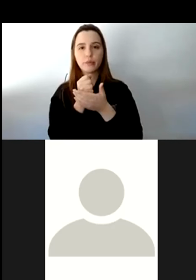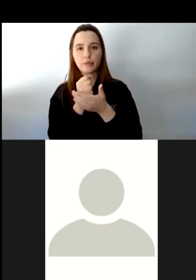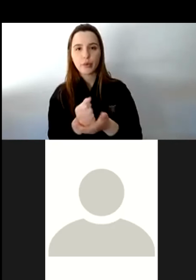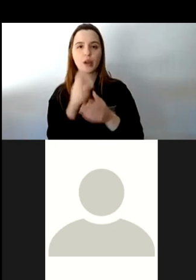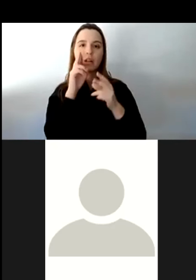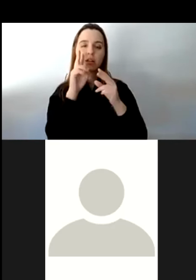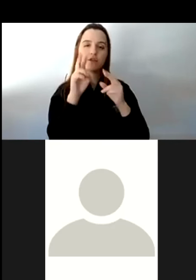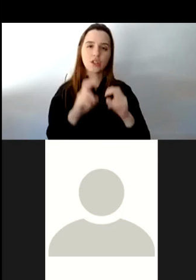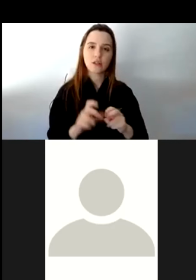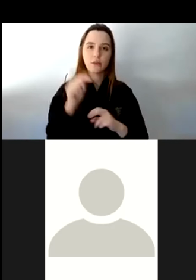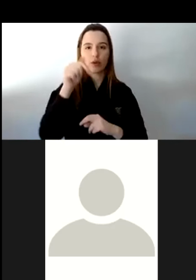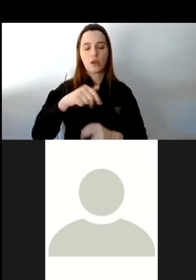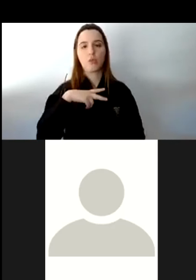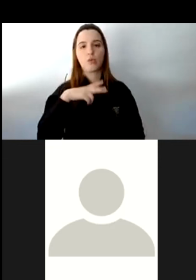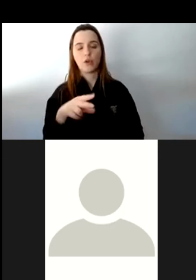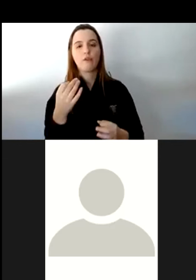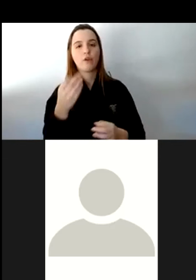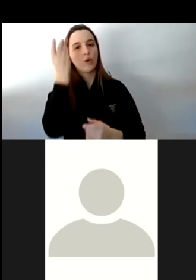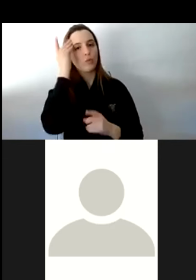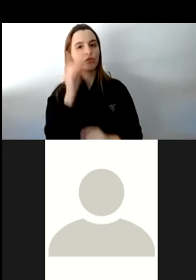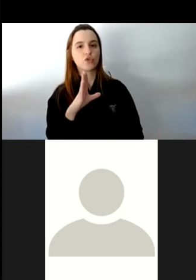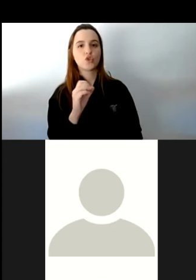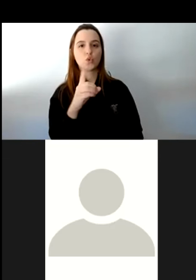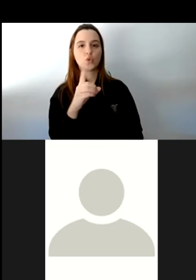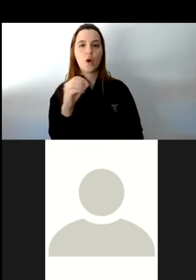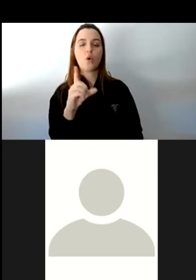em Portugal, que foi o professor João Lobo Antunes.